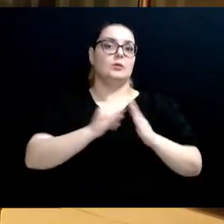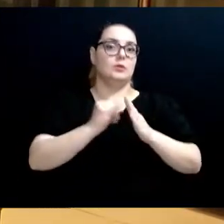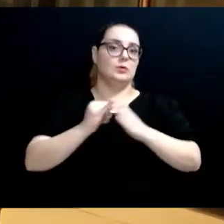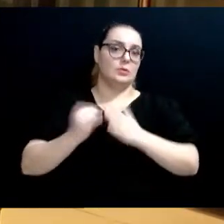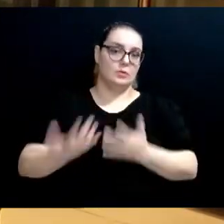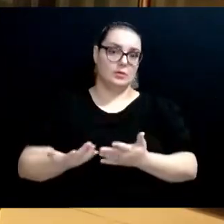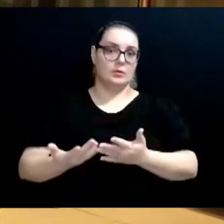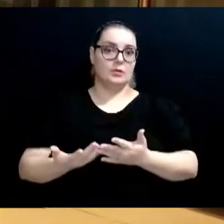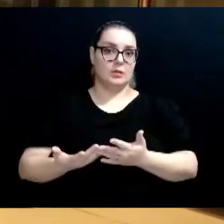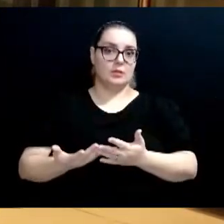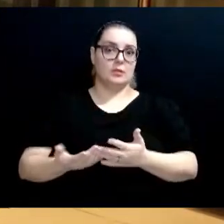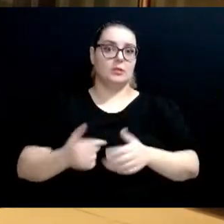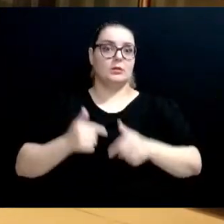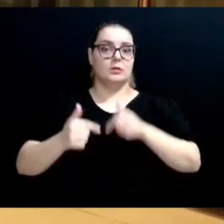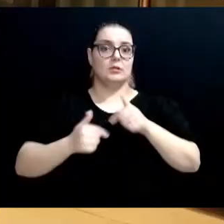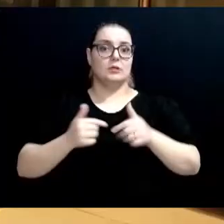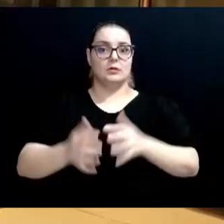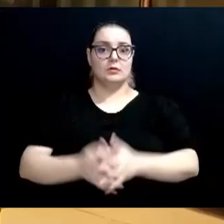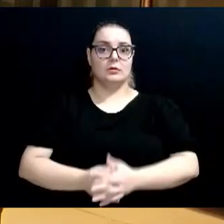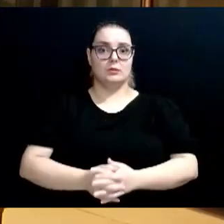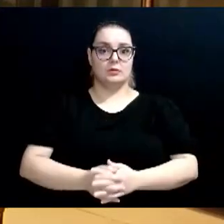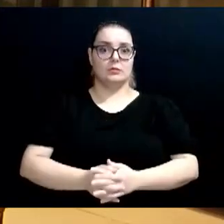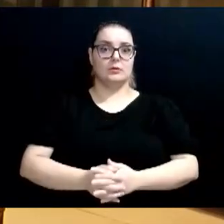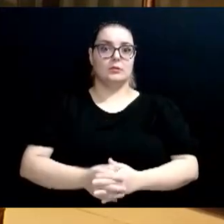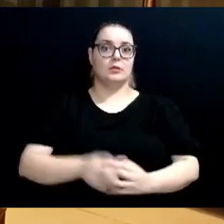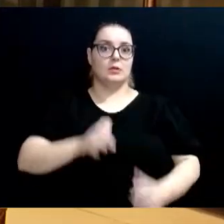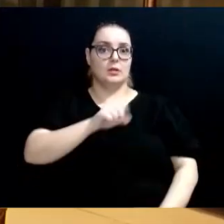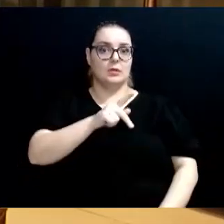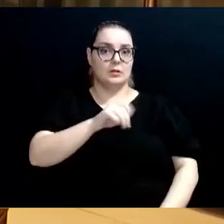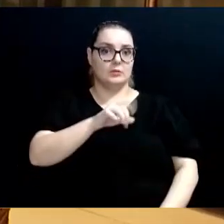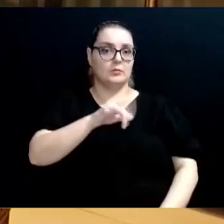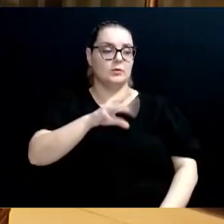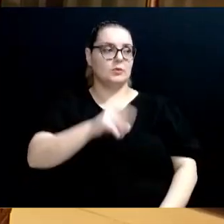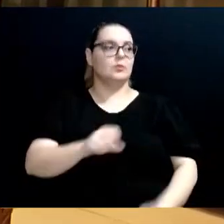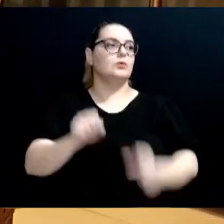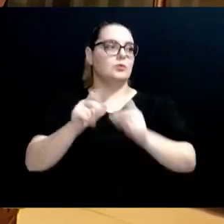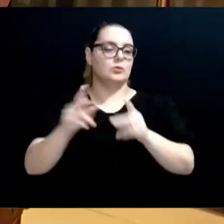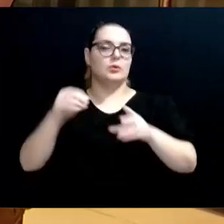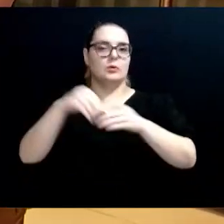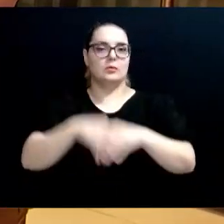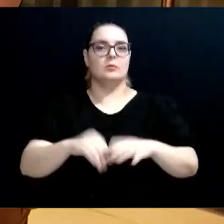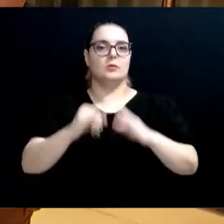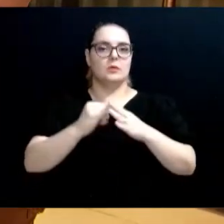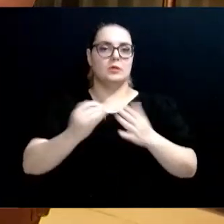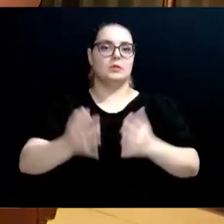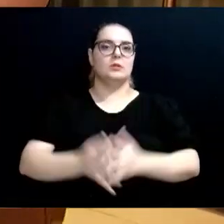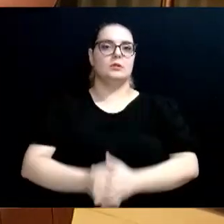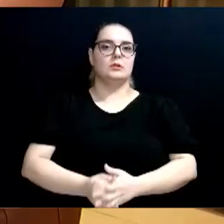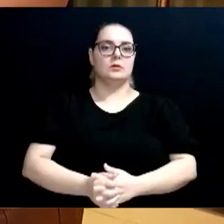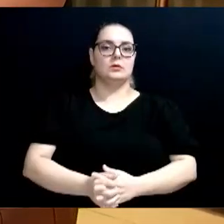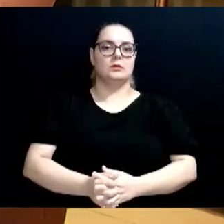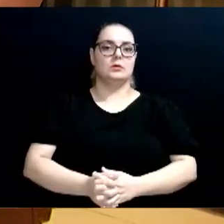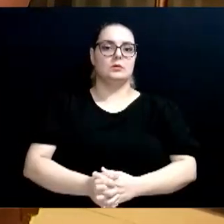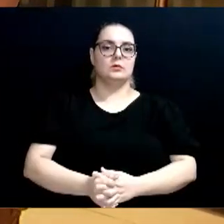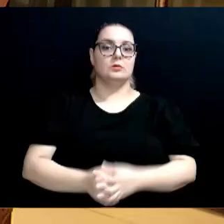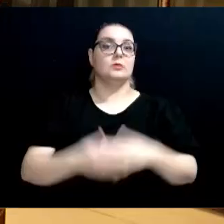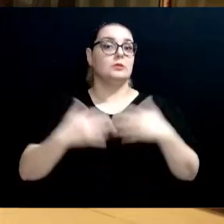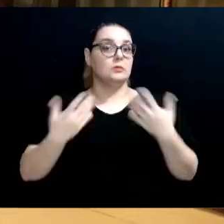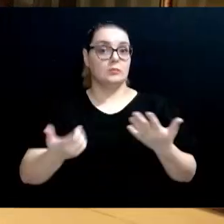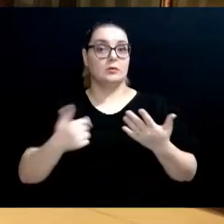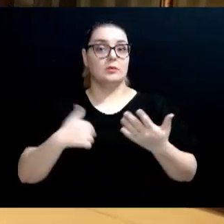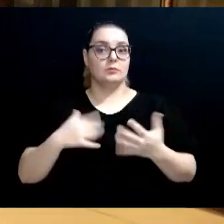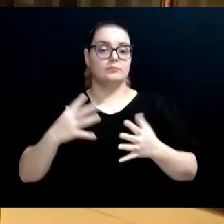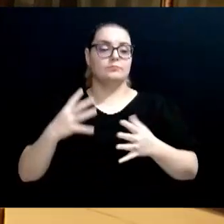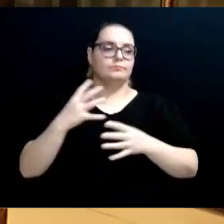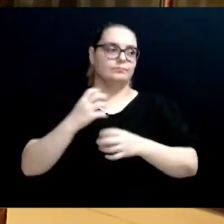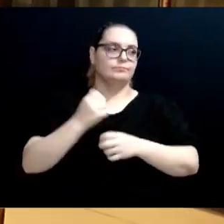Paulo, fui trabalhar cheguei a ser gerente de marketing no mercado imobiliário, e o mercado imobiliário ele trabalha muito com exploração, shopping